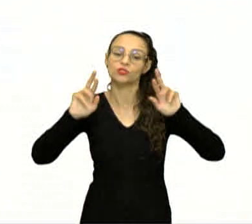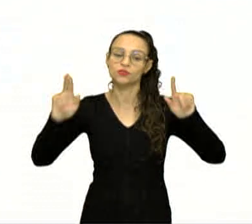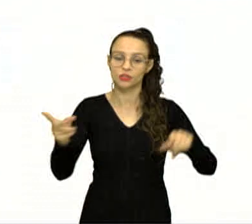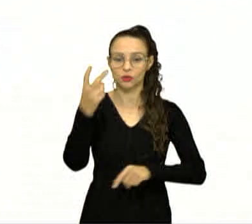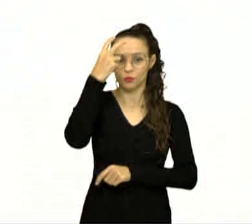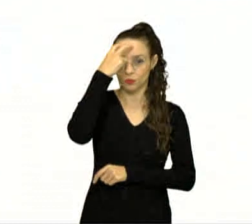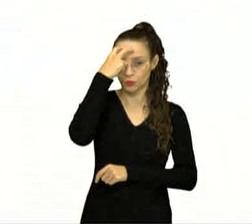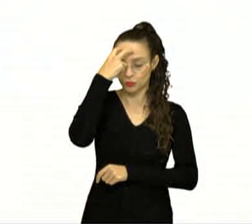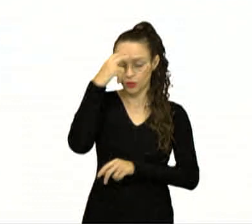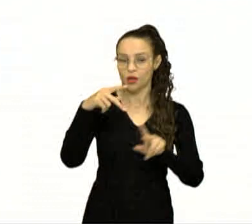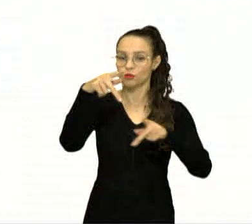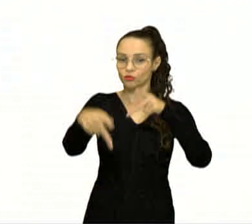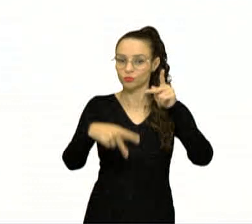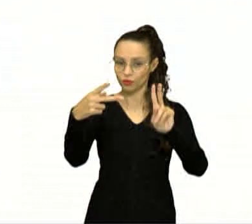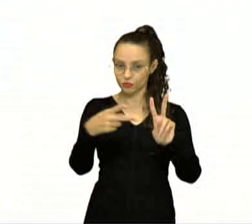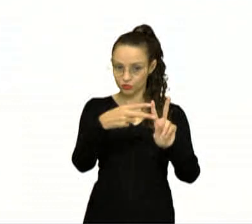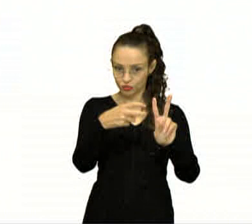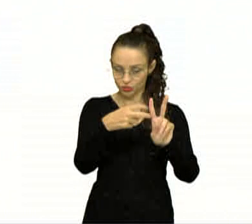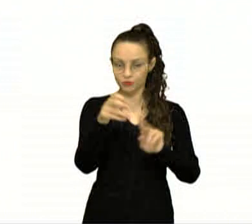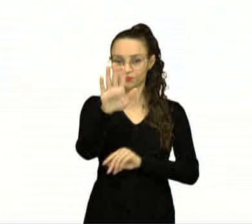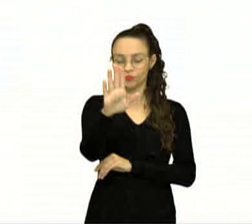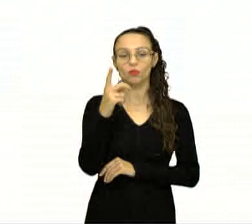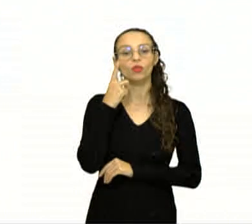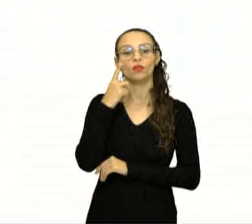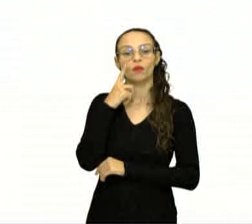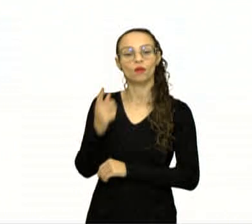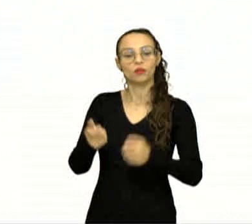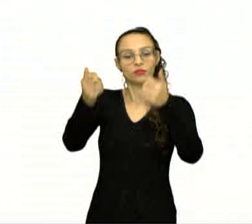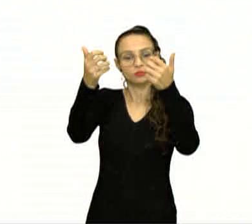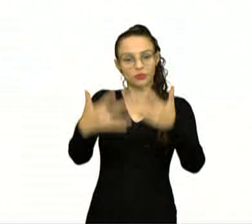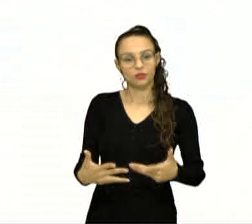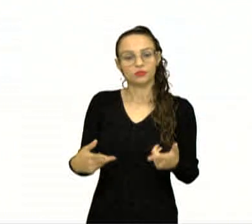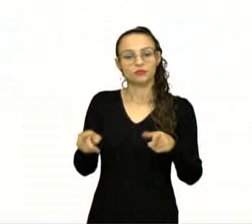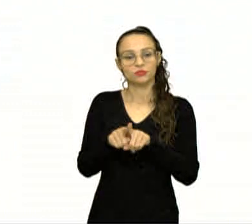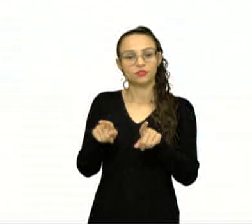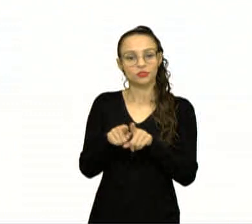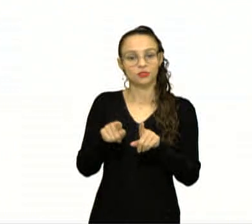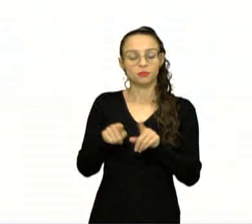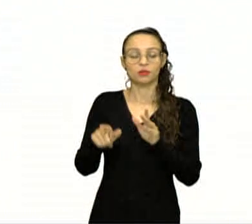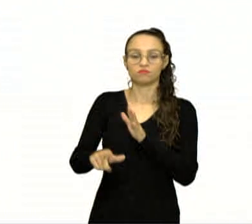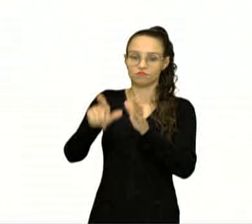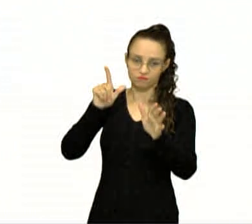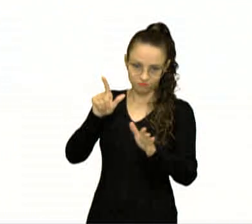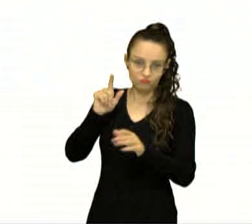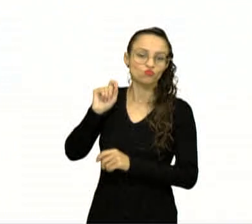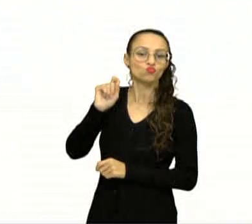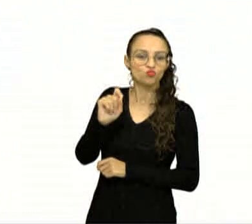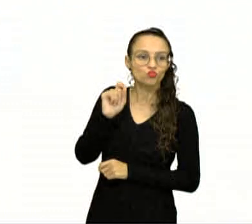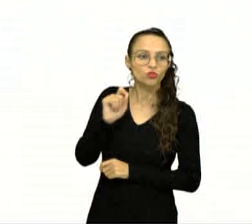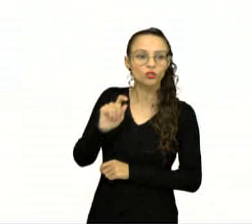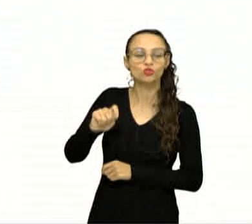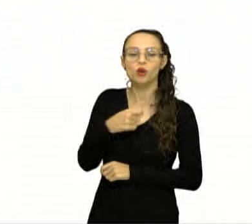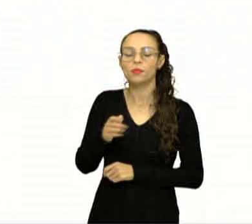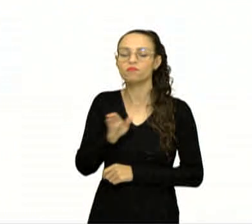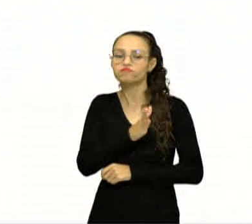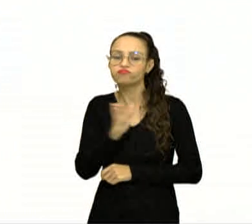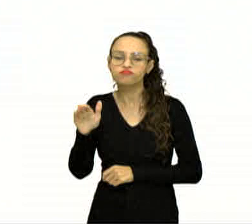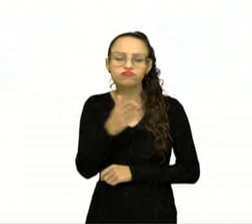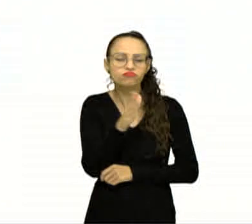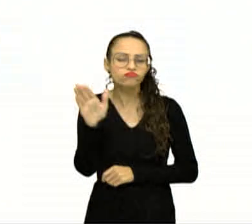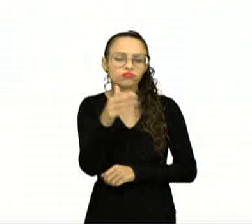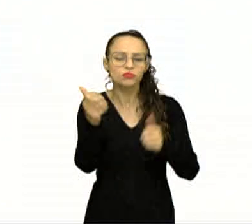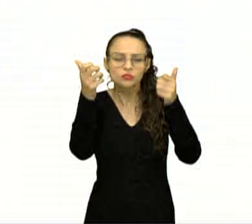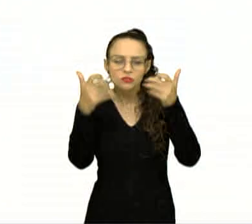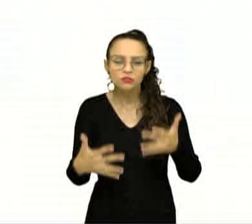povos indígenas. Agora, olha lá, tem também a explicação, né, pré-histórica de rotas diferentes de povoamento na América,